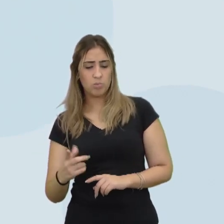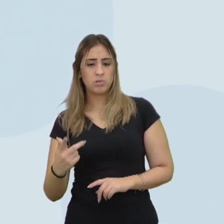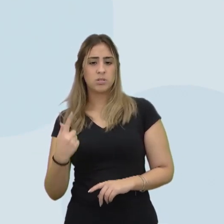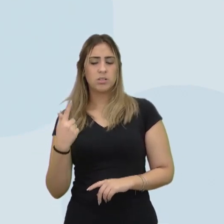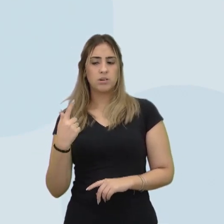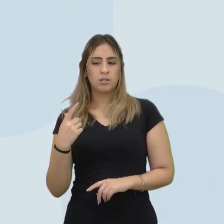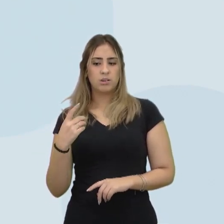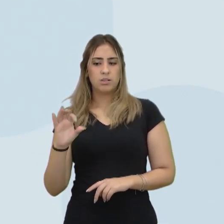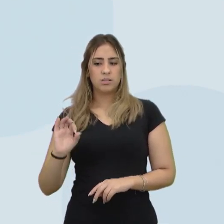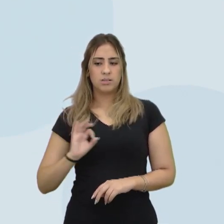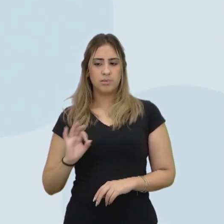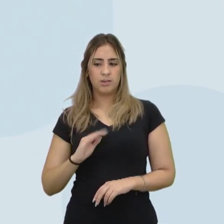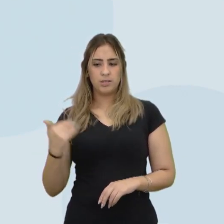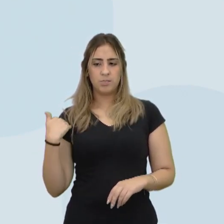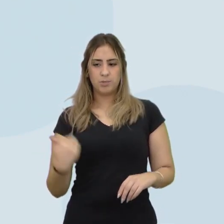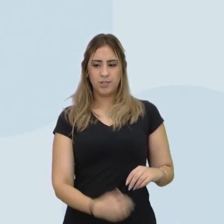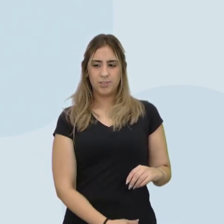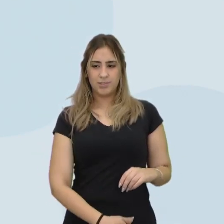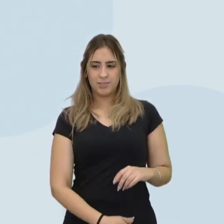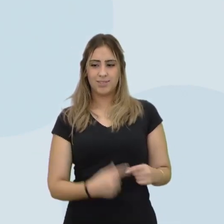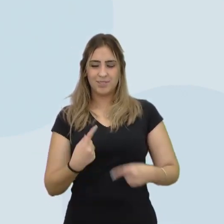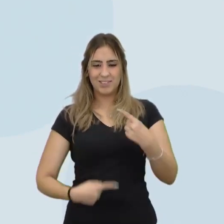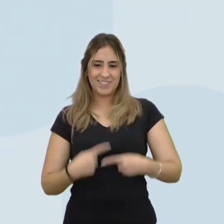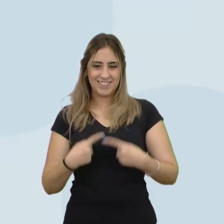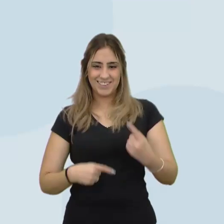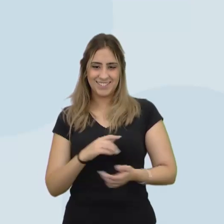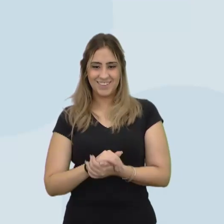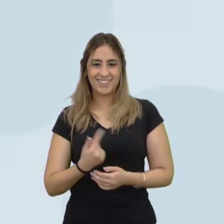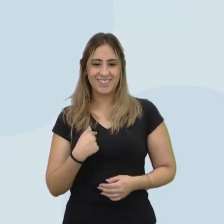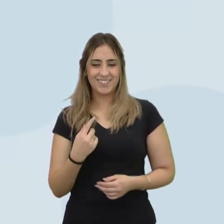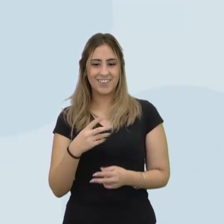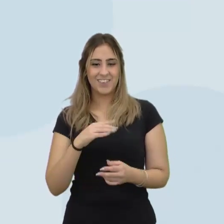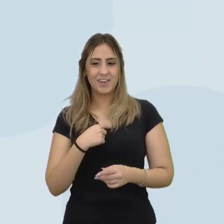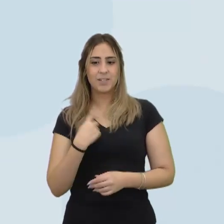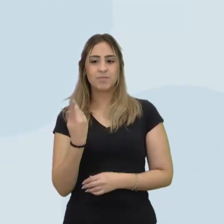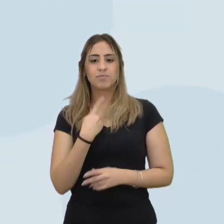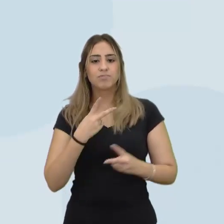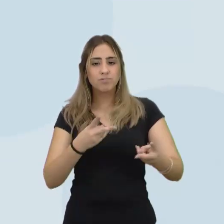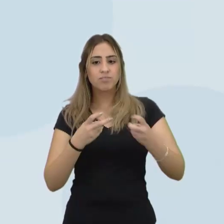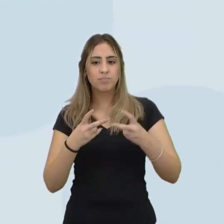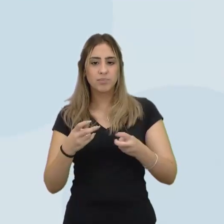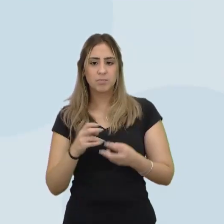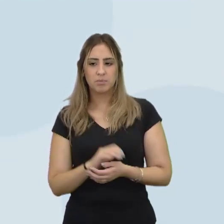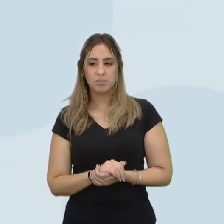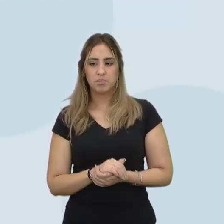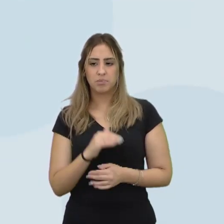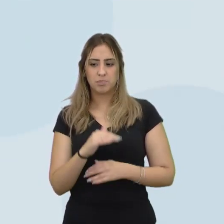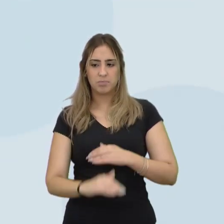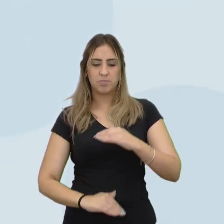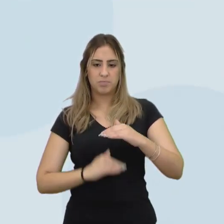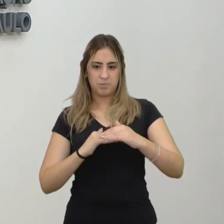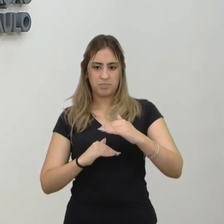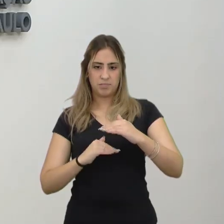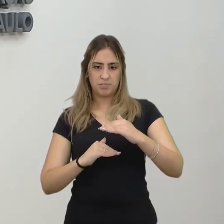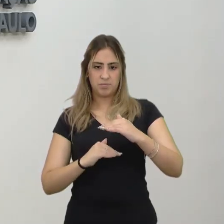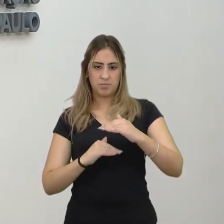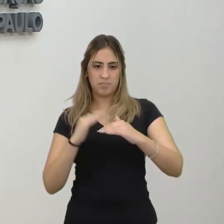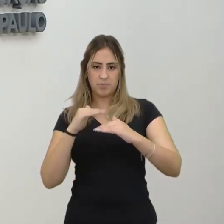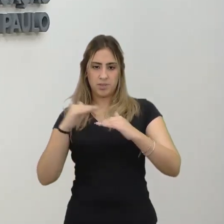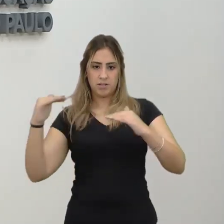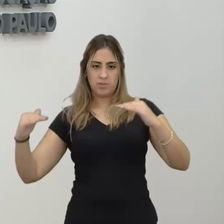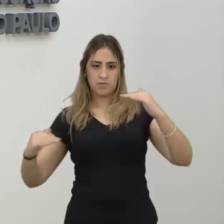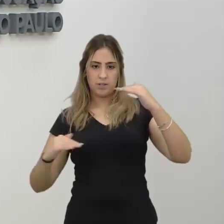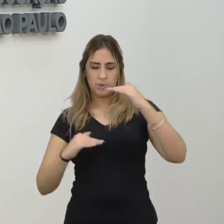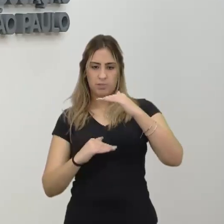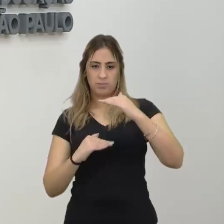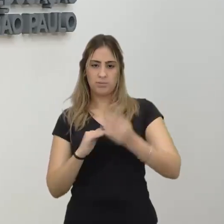políticos, sem que tal etnia esteja numa condição subalterna. Volta aqui para mim na 1.